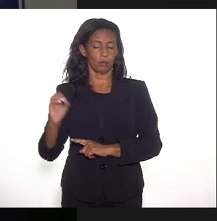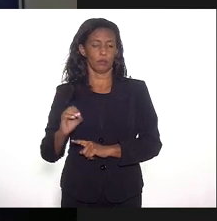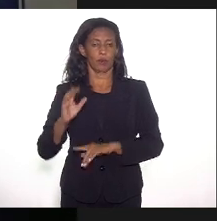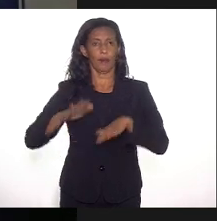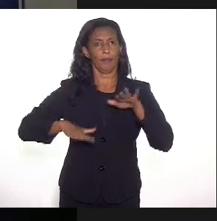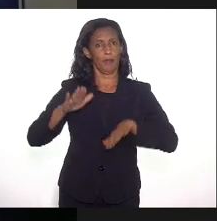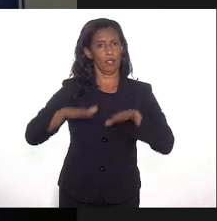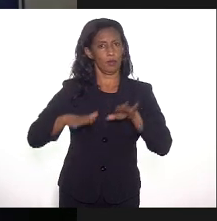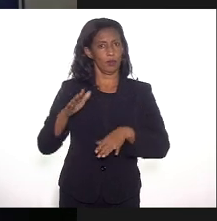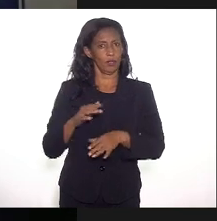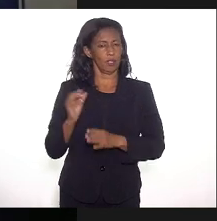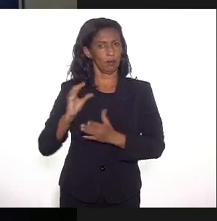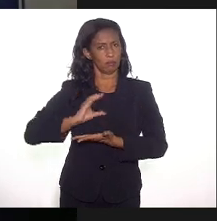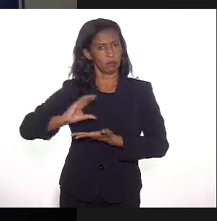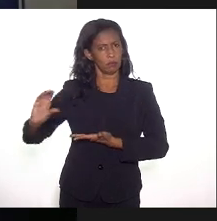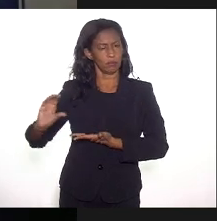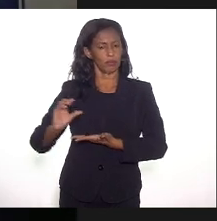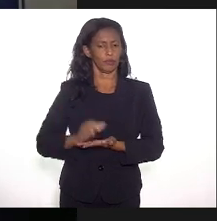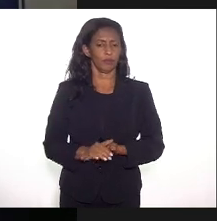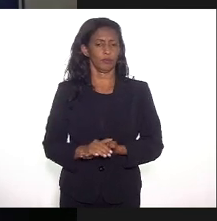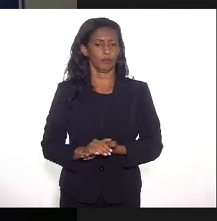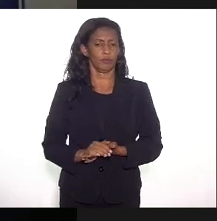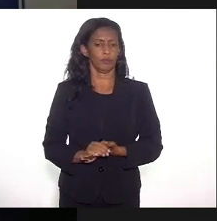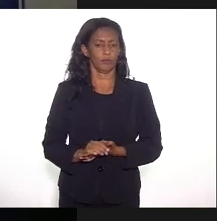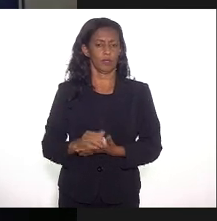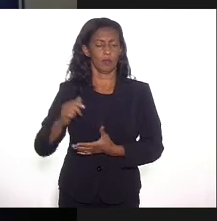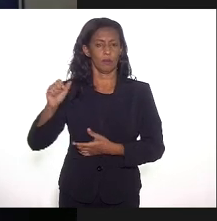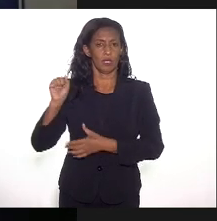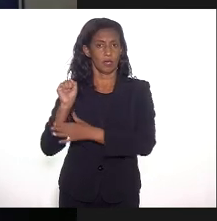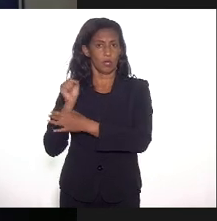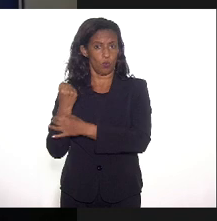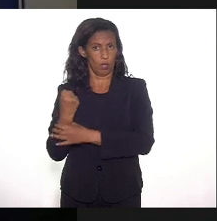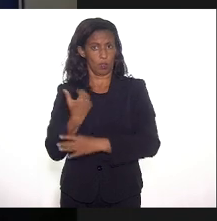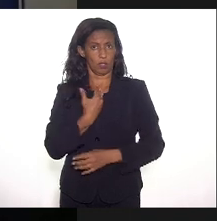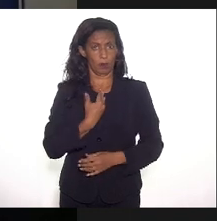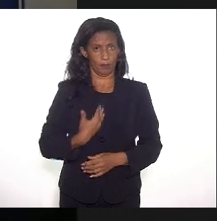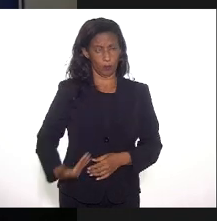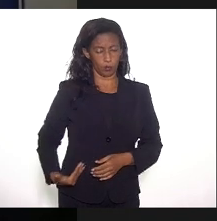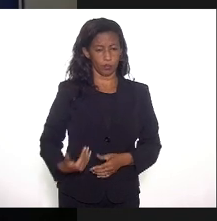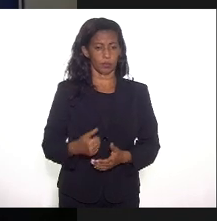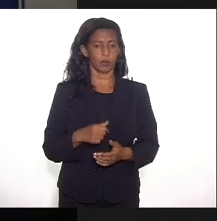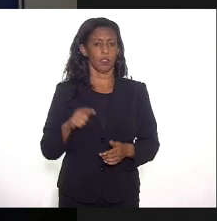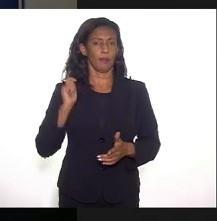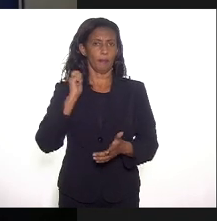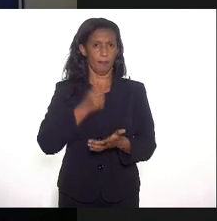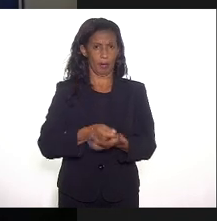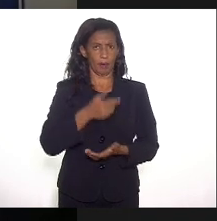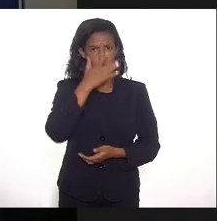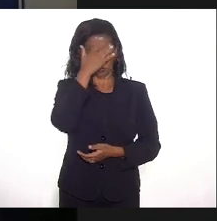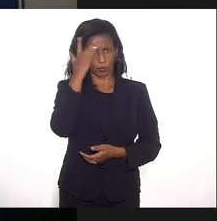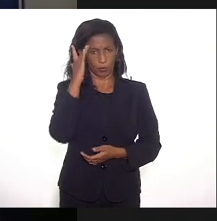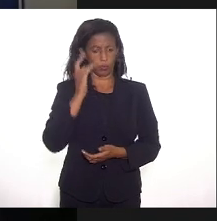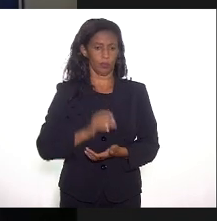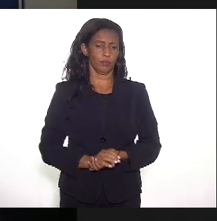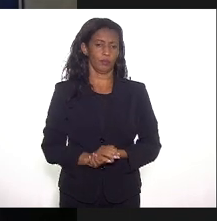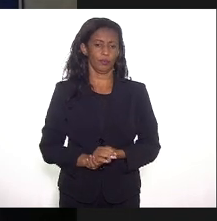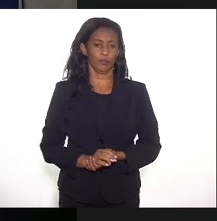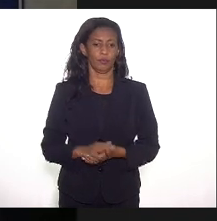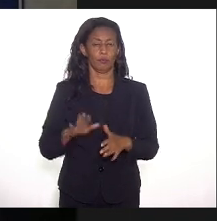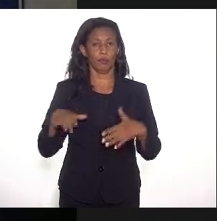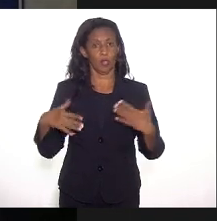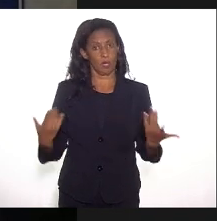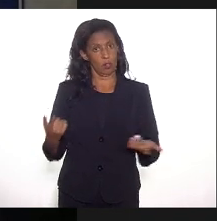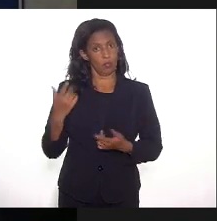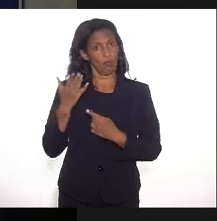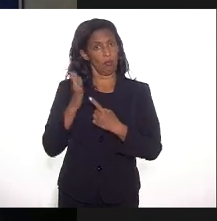maioria dos recursos foram destinados para a área de segurança pública e pagamento de pessoal. Isso